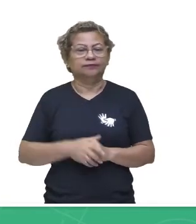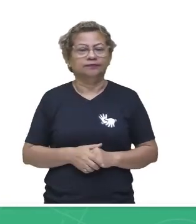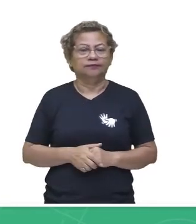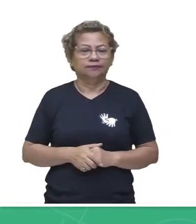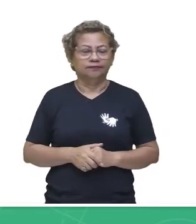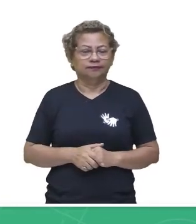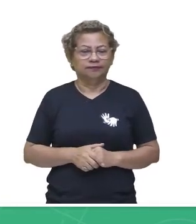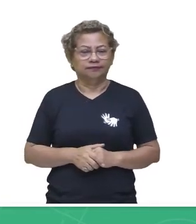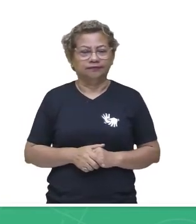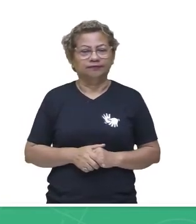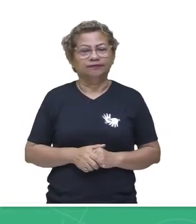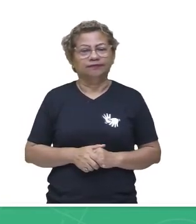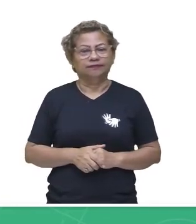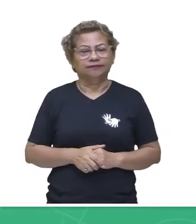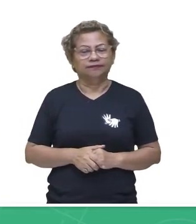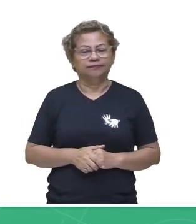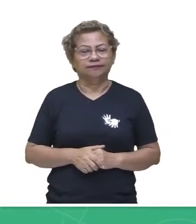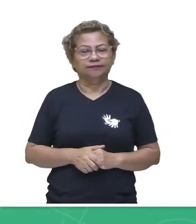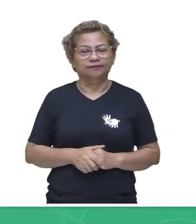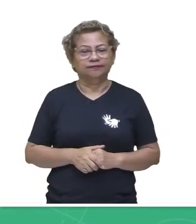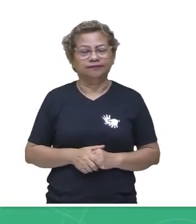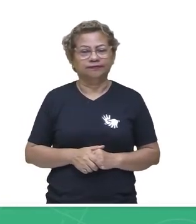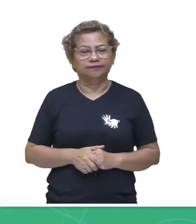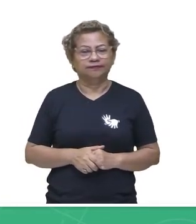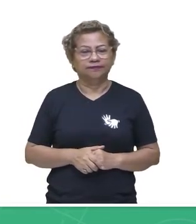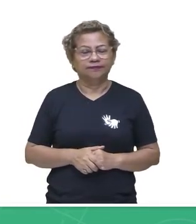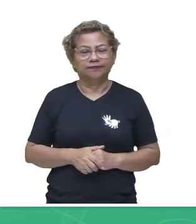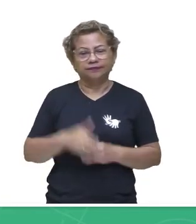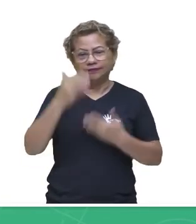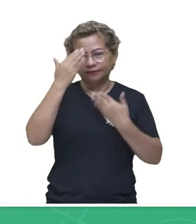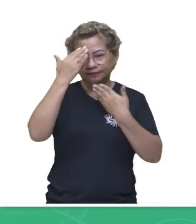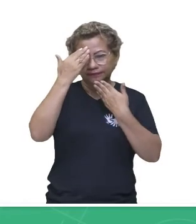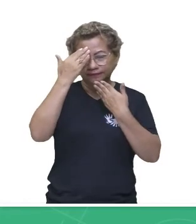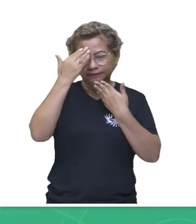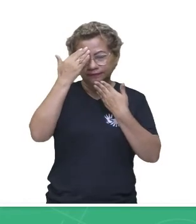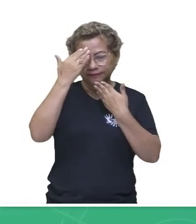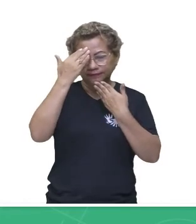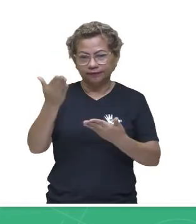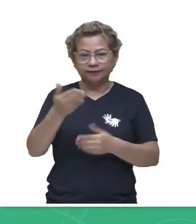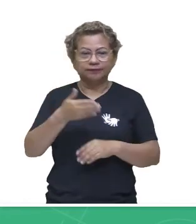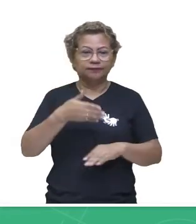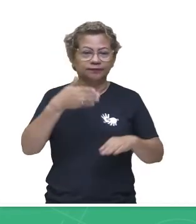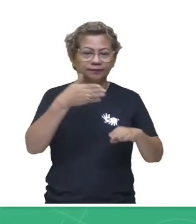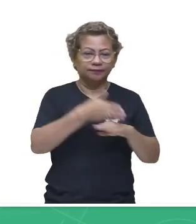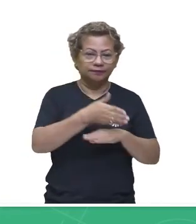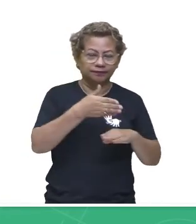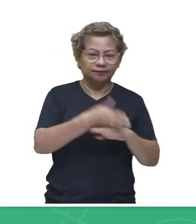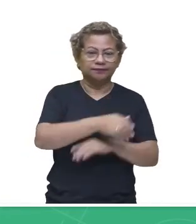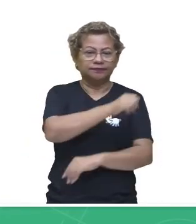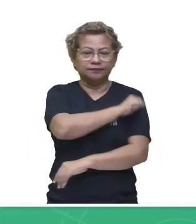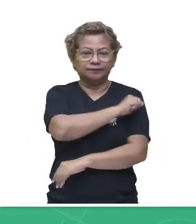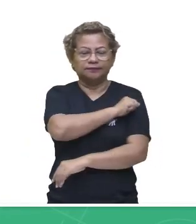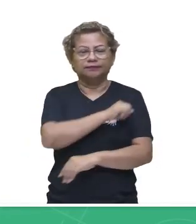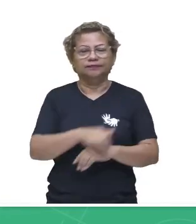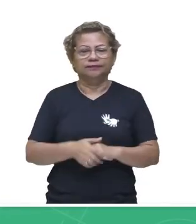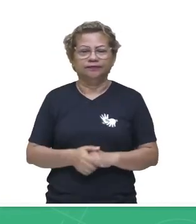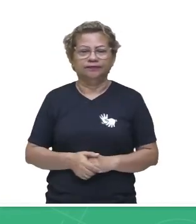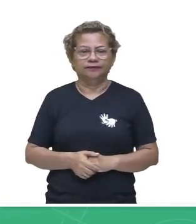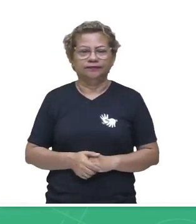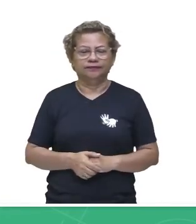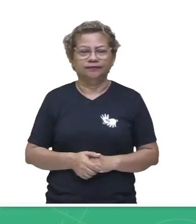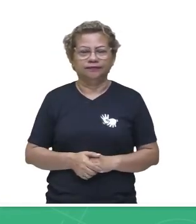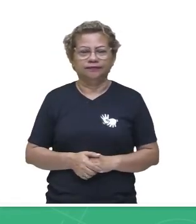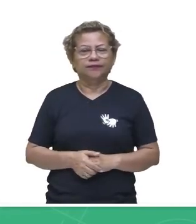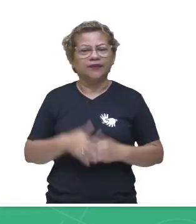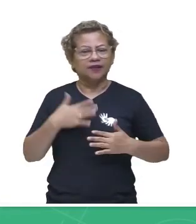e nós possamos nos beneficiar disso, tudo bem? Então, muito obrigada pela participação de vocês. O Antônio, Tatiana... Não, Tatiana,